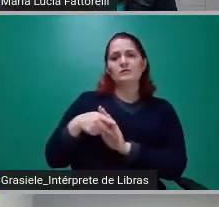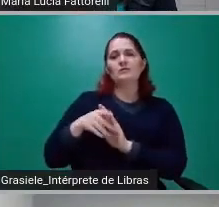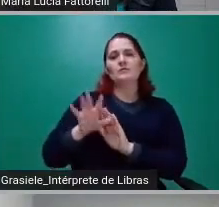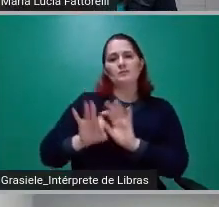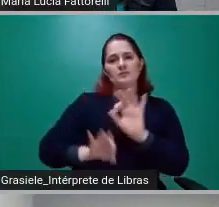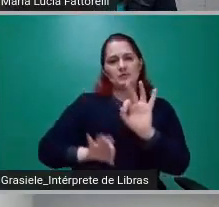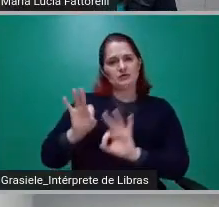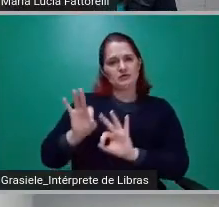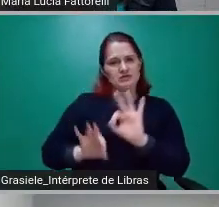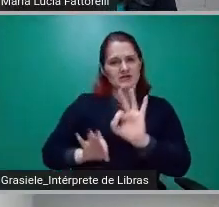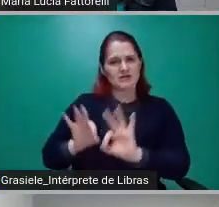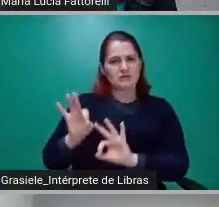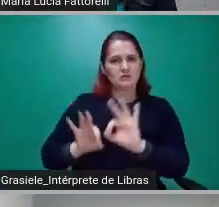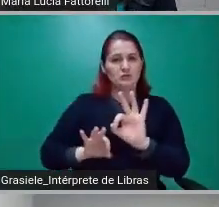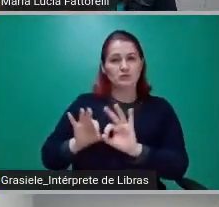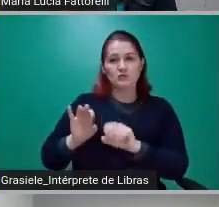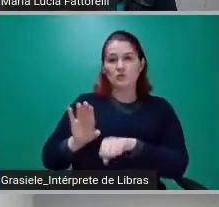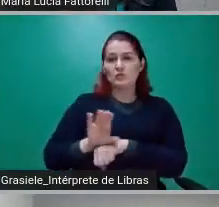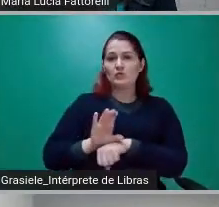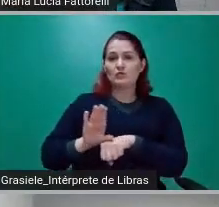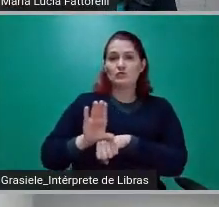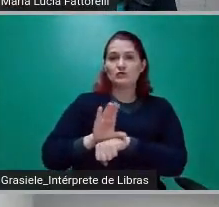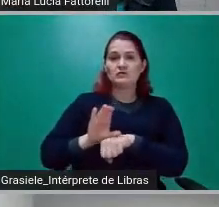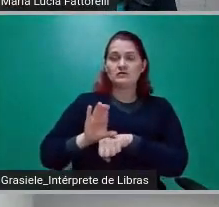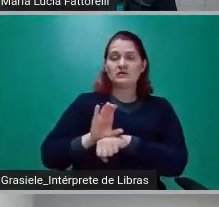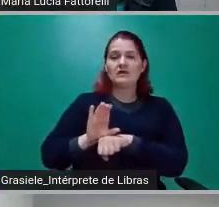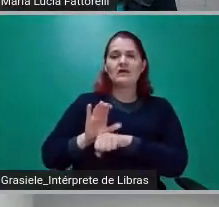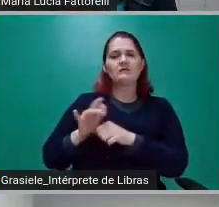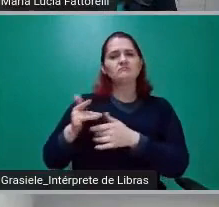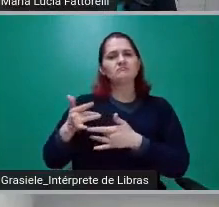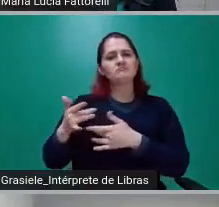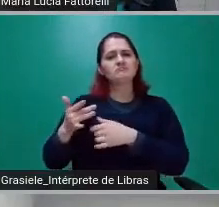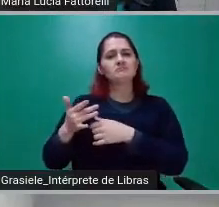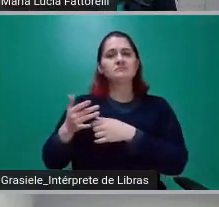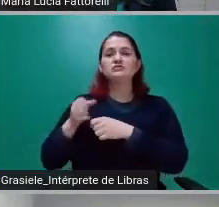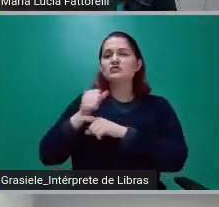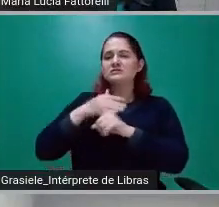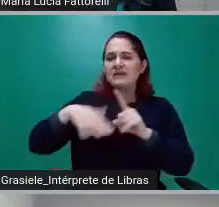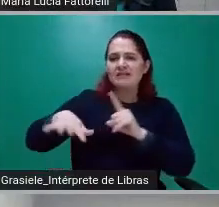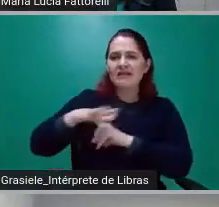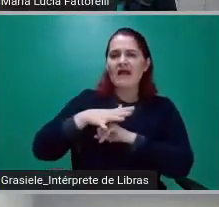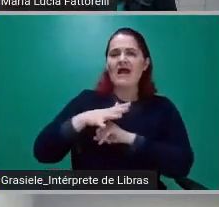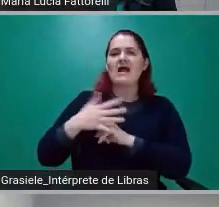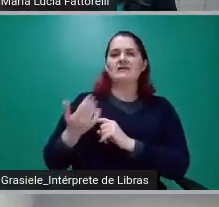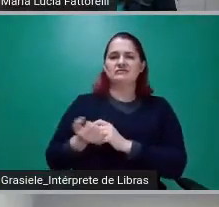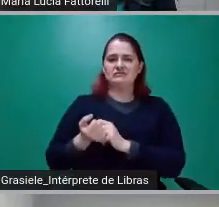de um projeto constitucional de solidariedade, de sociedade,